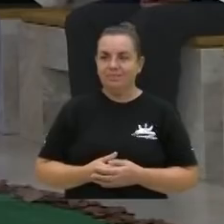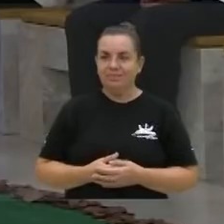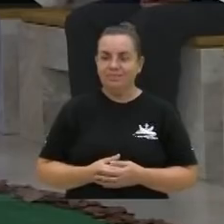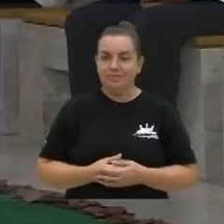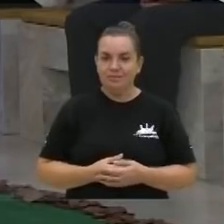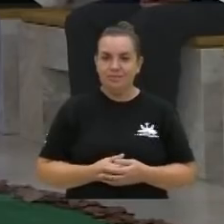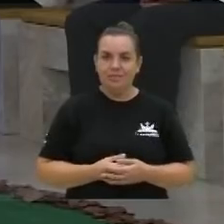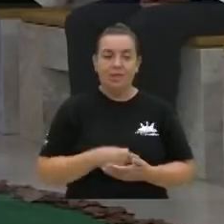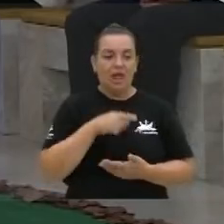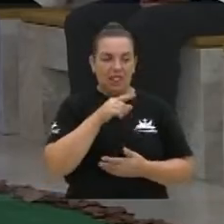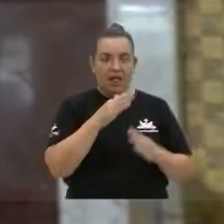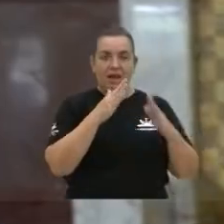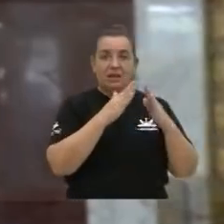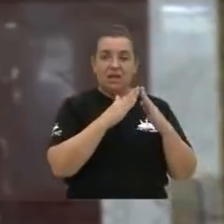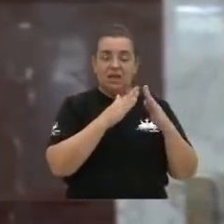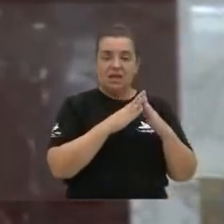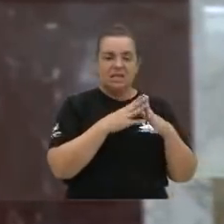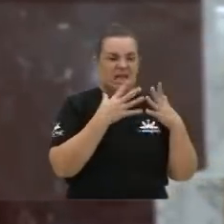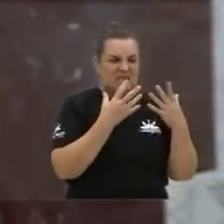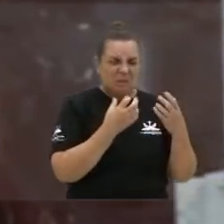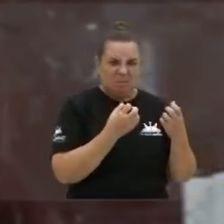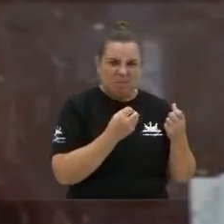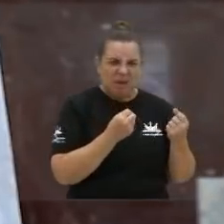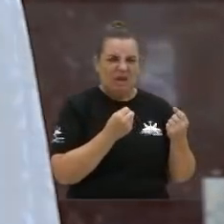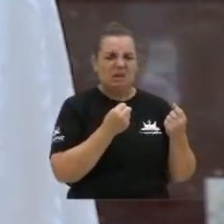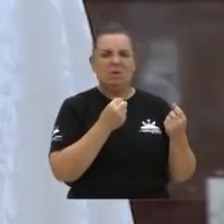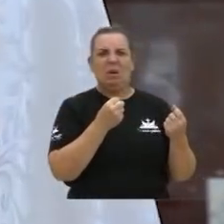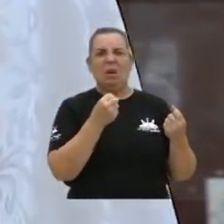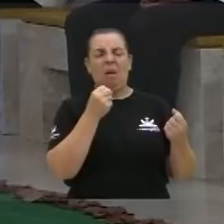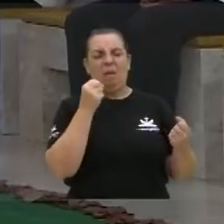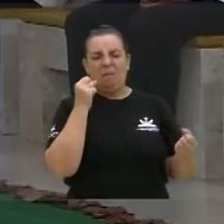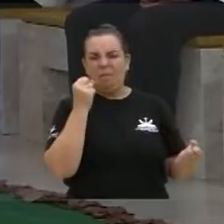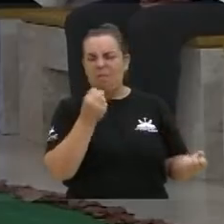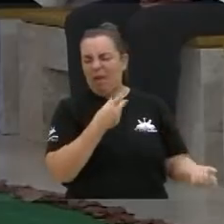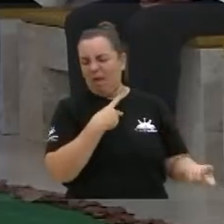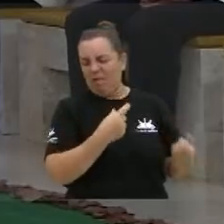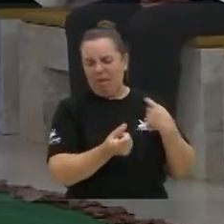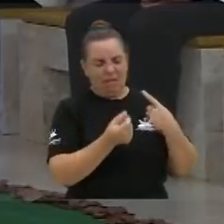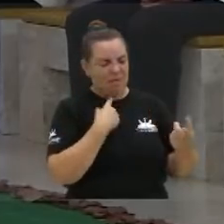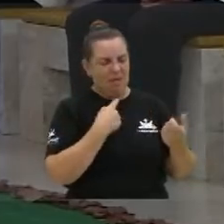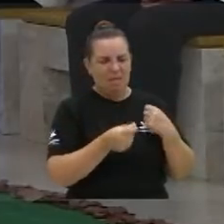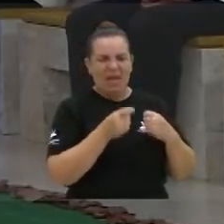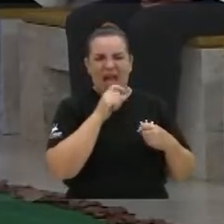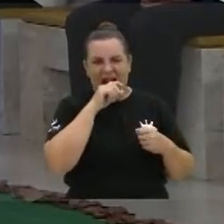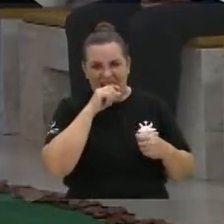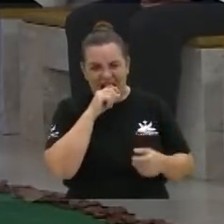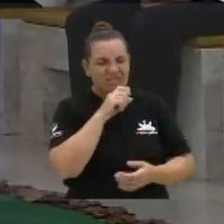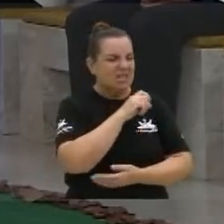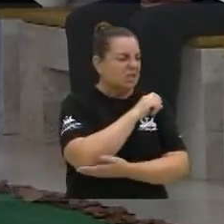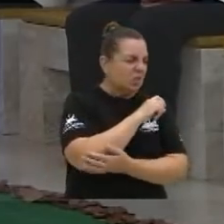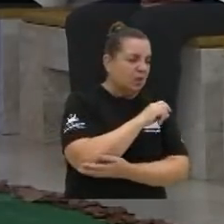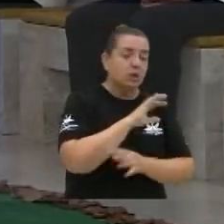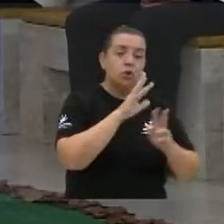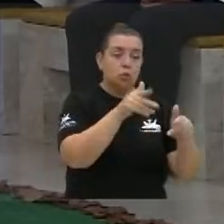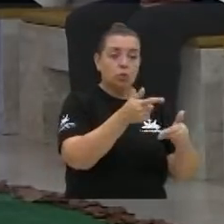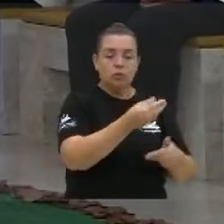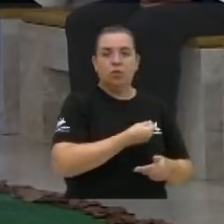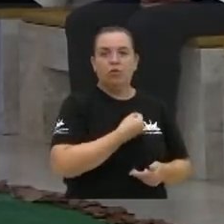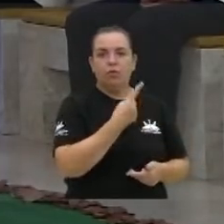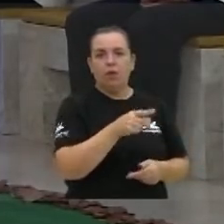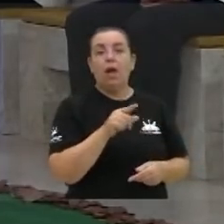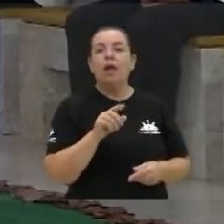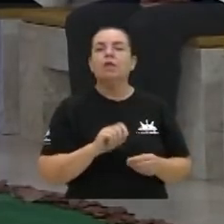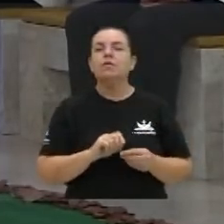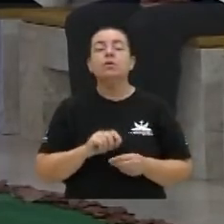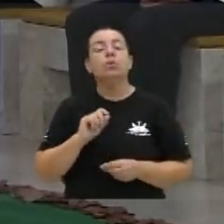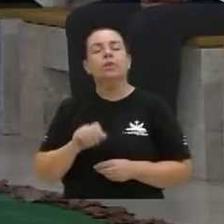Mesmo na casa, recebendo grandes humilhações, inveja de todos os que viviam, o que ela